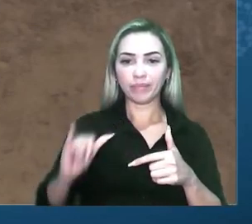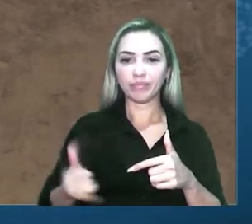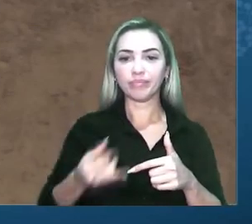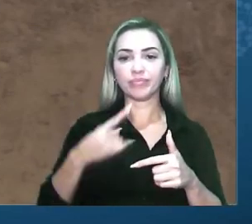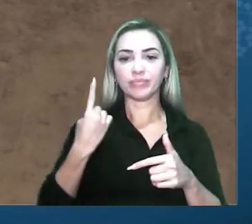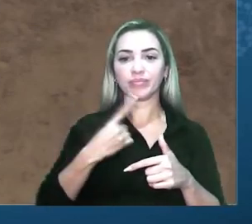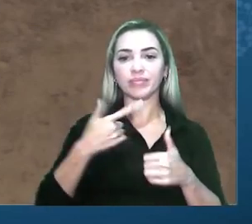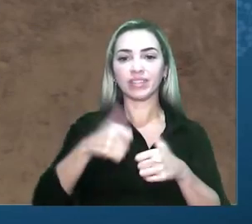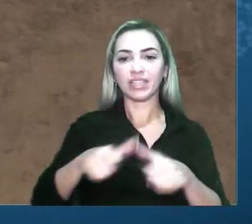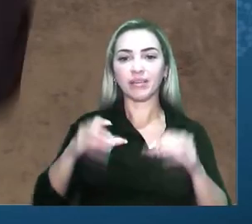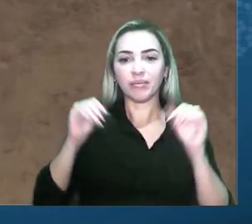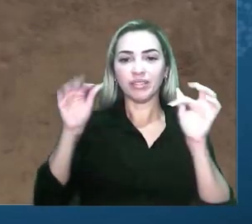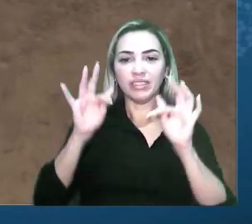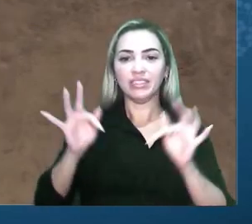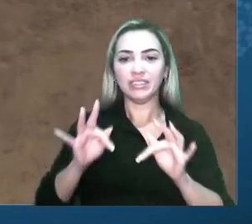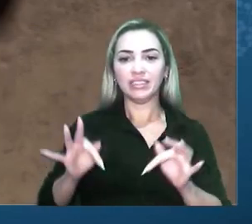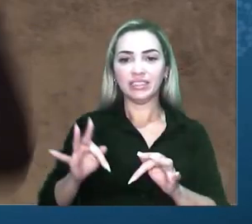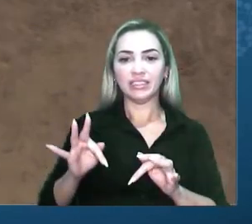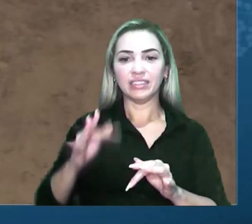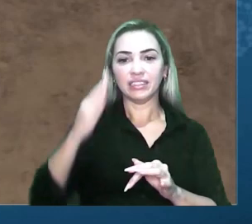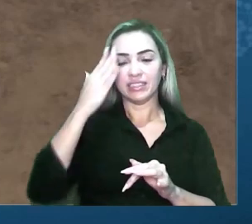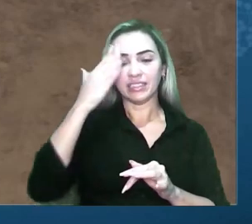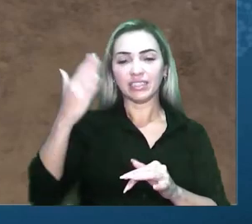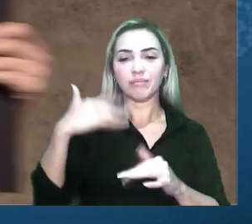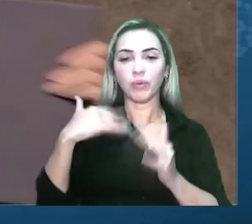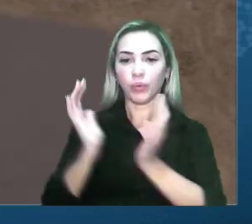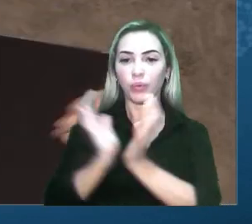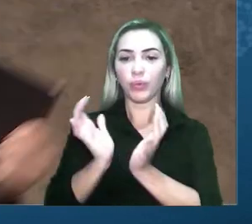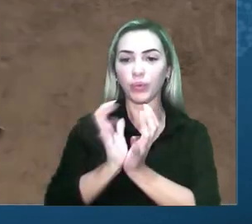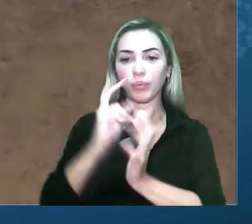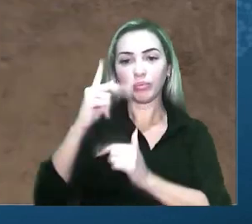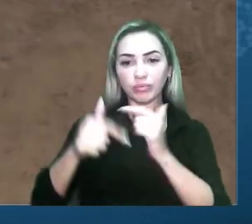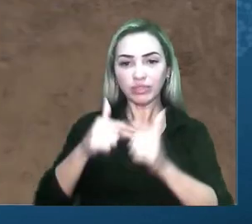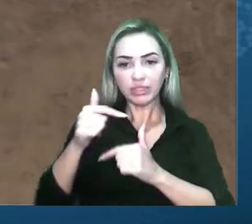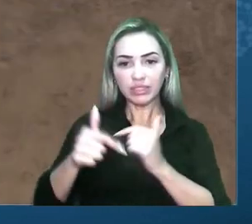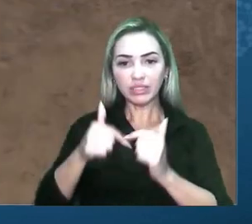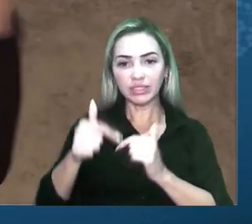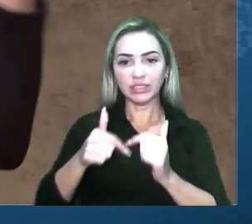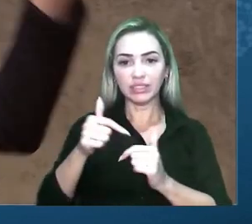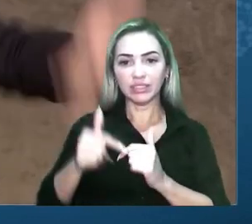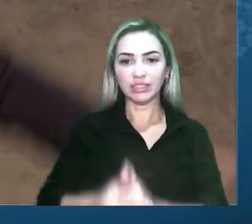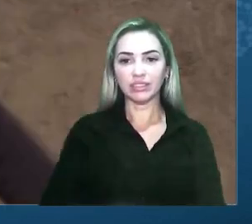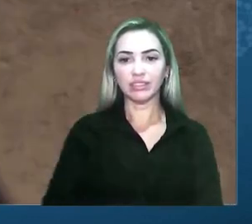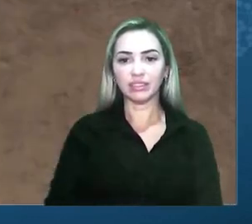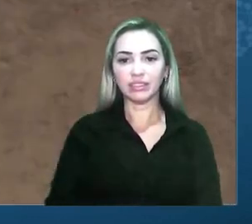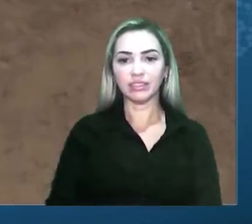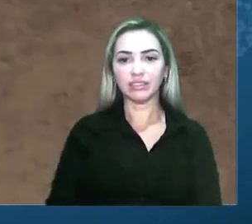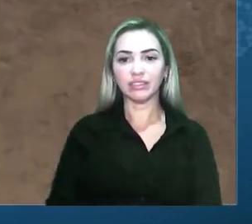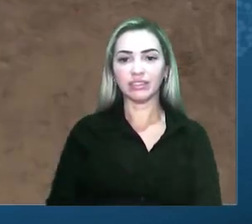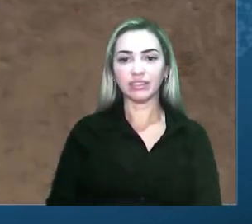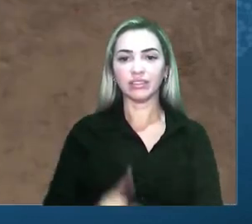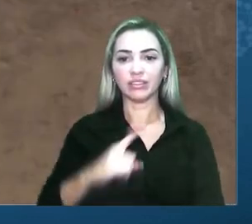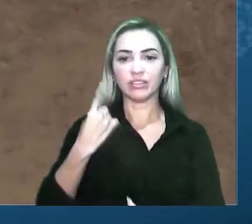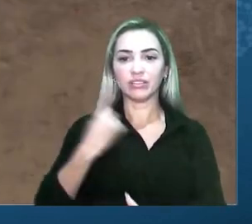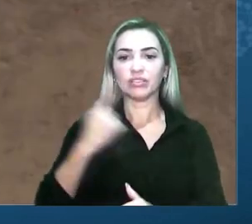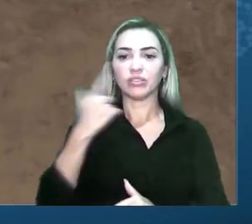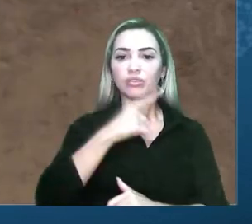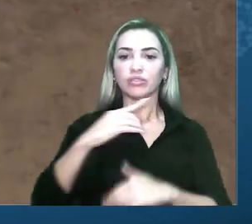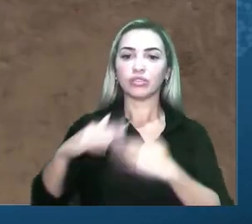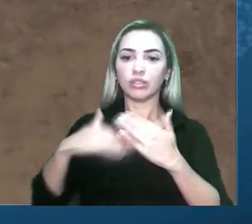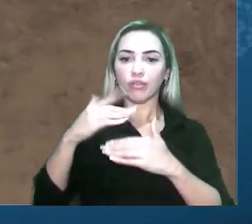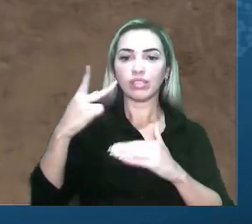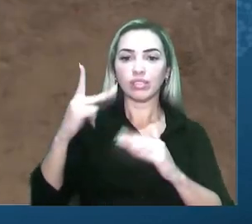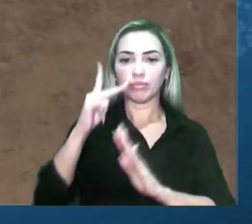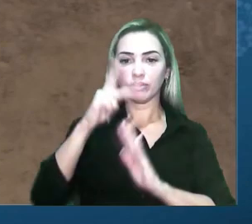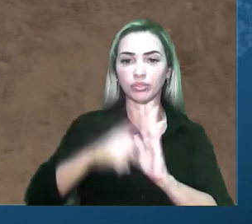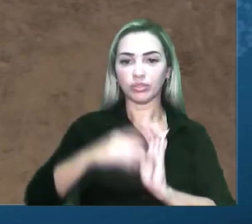muito feliz. Eu quero agradecer muito a minha equipe, que juntamente, né, a gente conseguiu desenvolver esse projeto. Quero agradecer